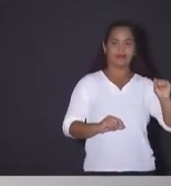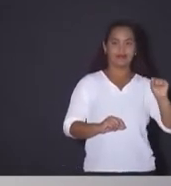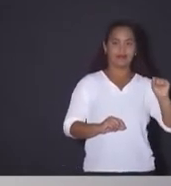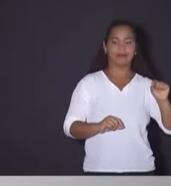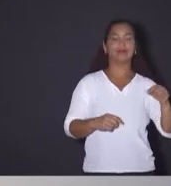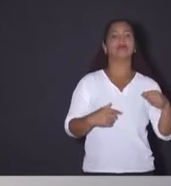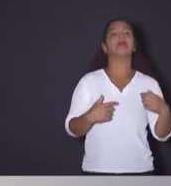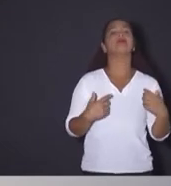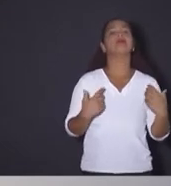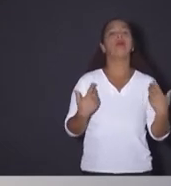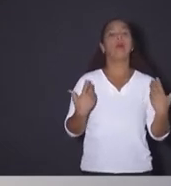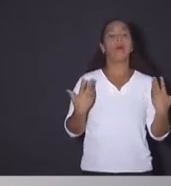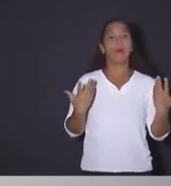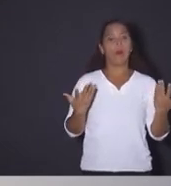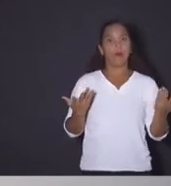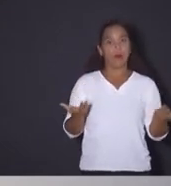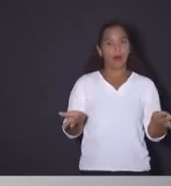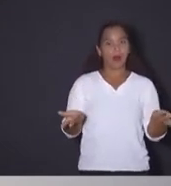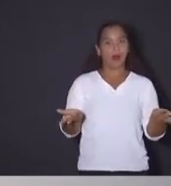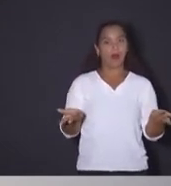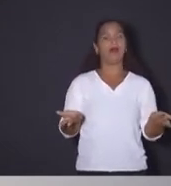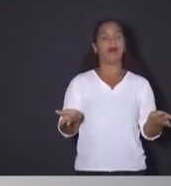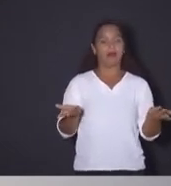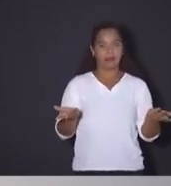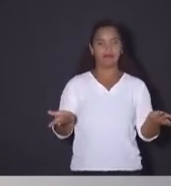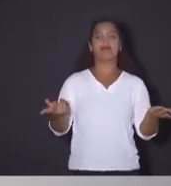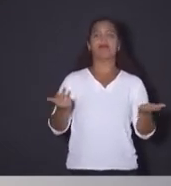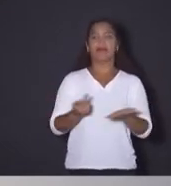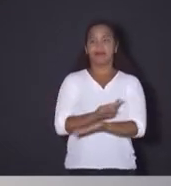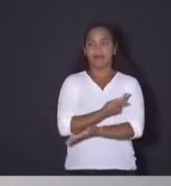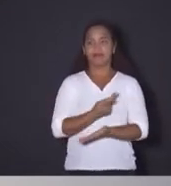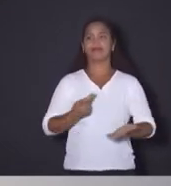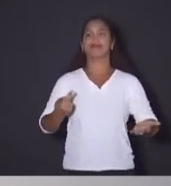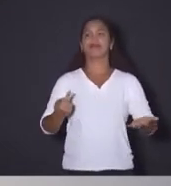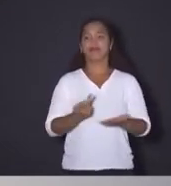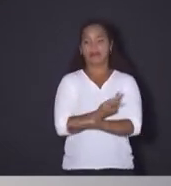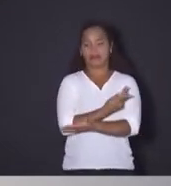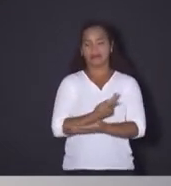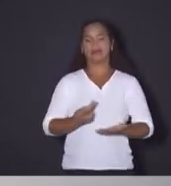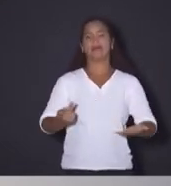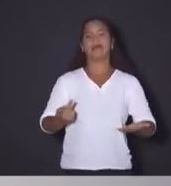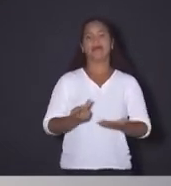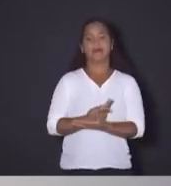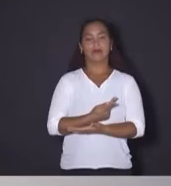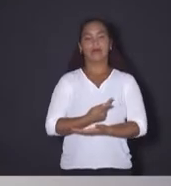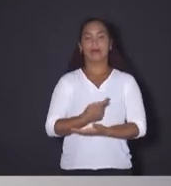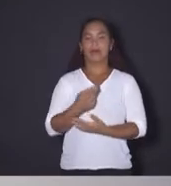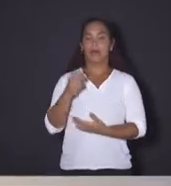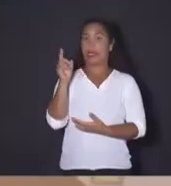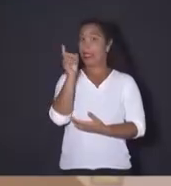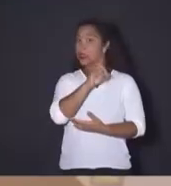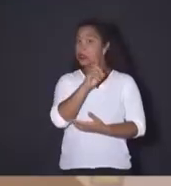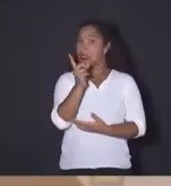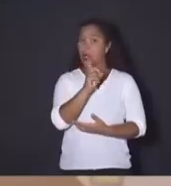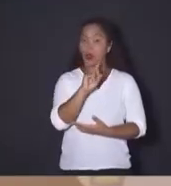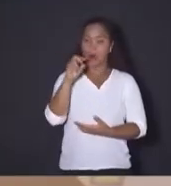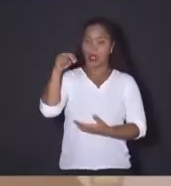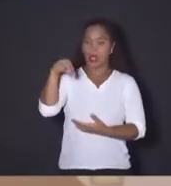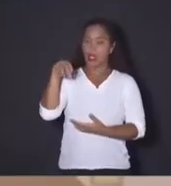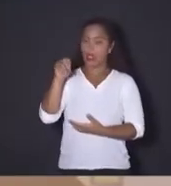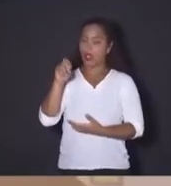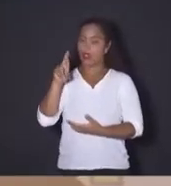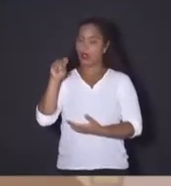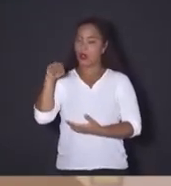de forma bastante freqüente na universidade então num primeiro cartaz não é normal que a faculdade